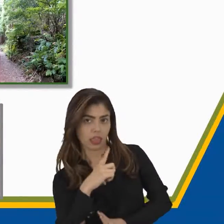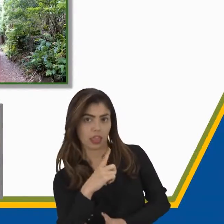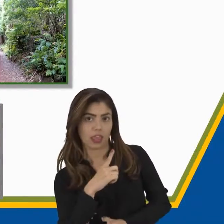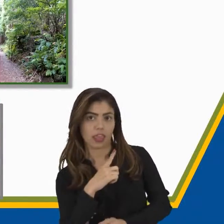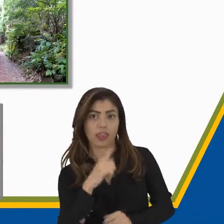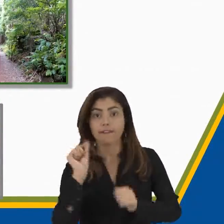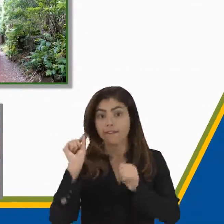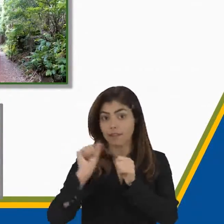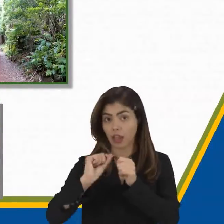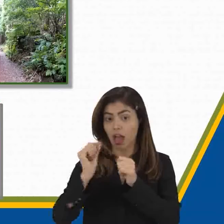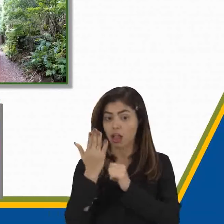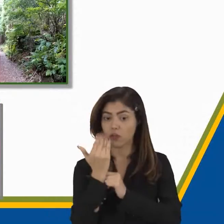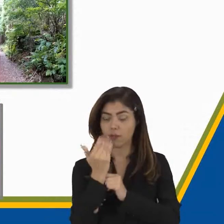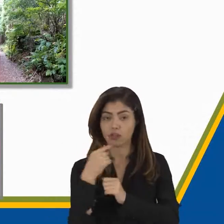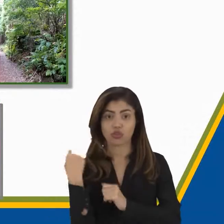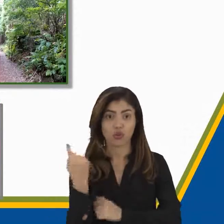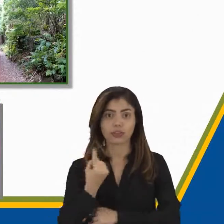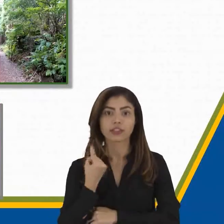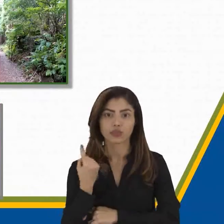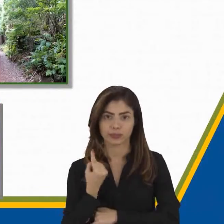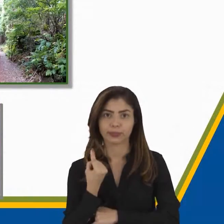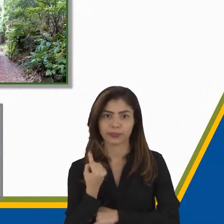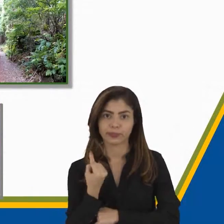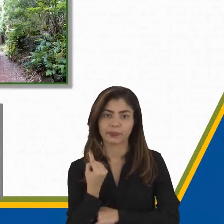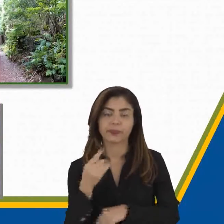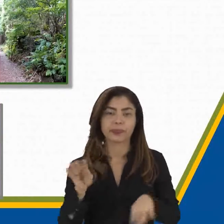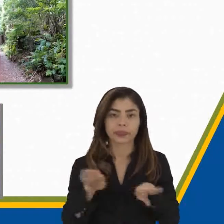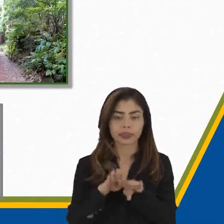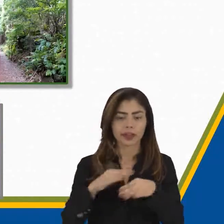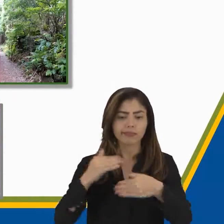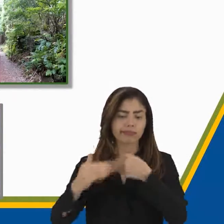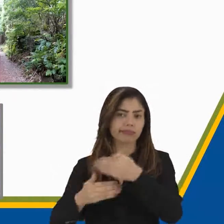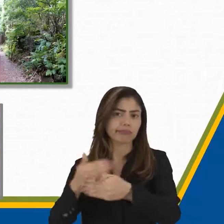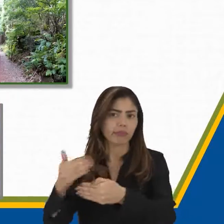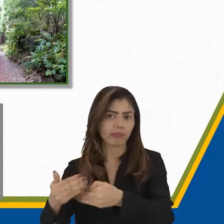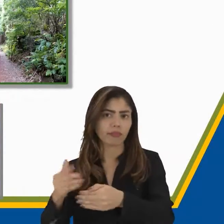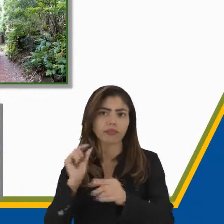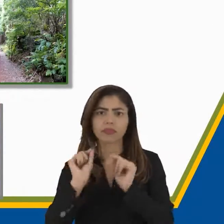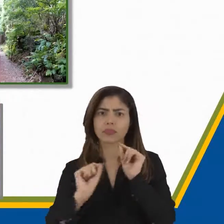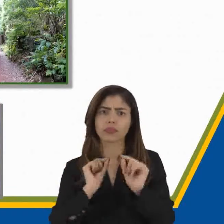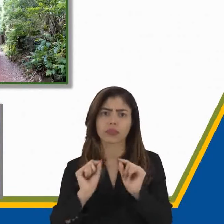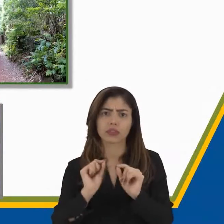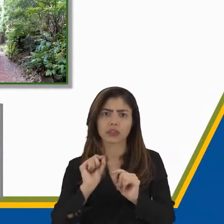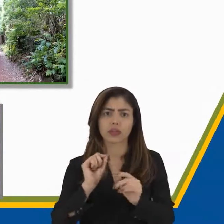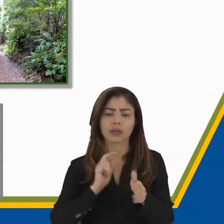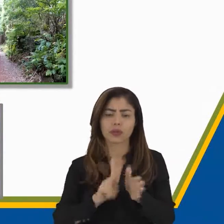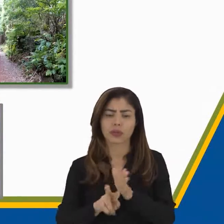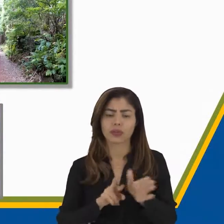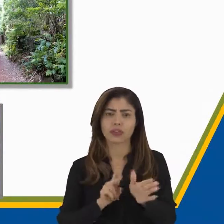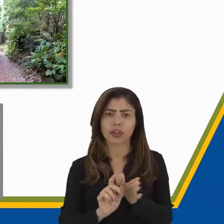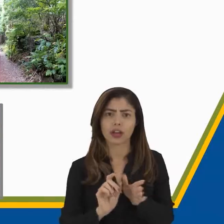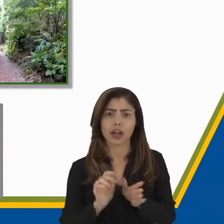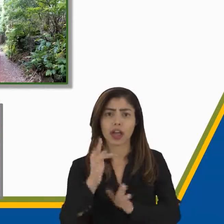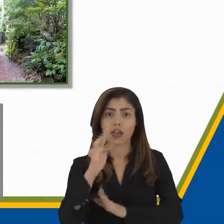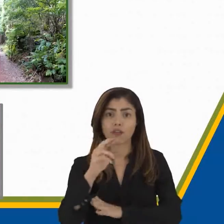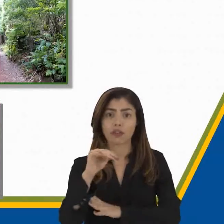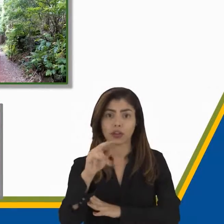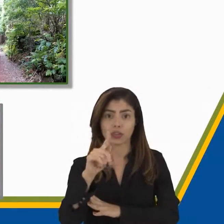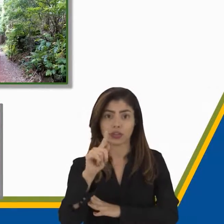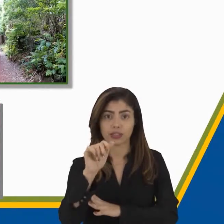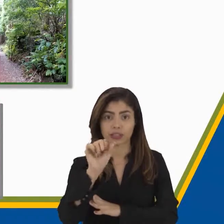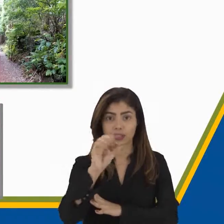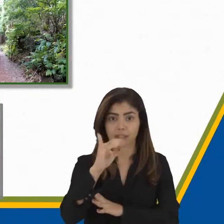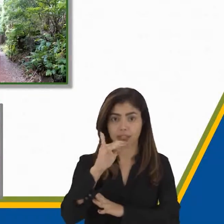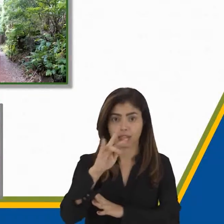de produzir o seu próprio alimento através de um processo biológico chamado de fotossíntese,